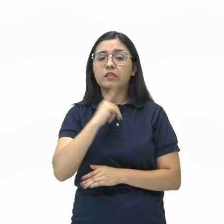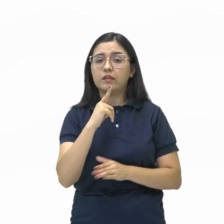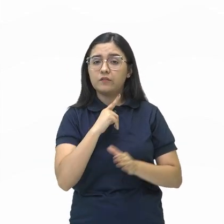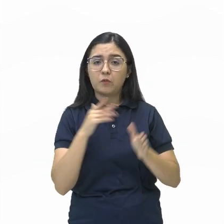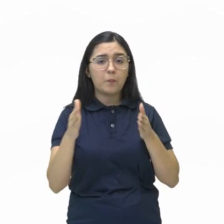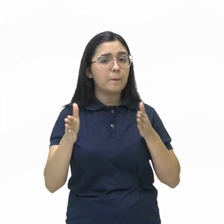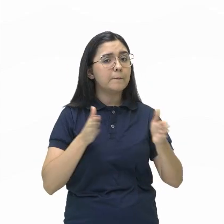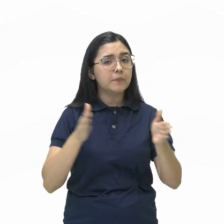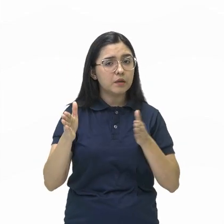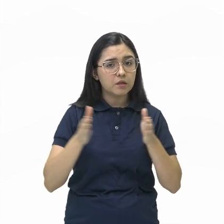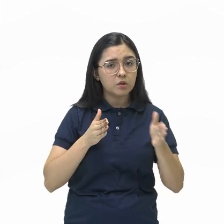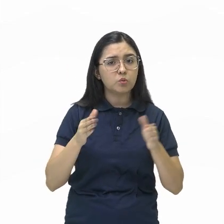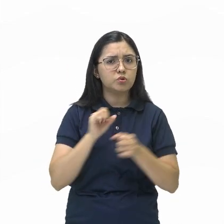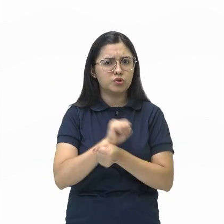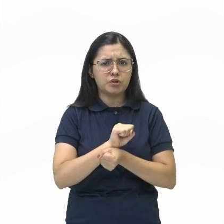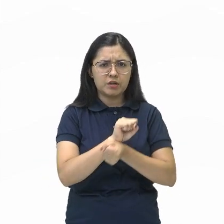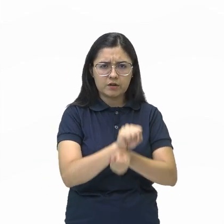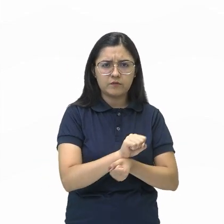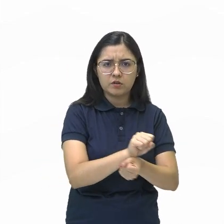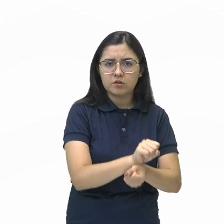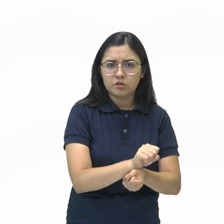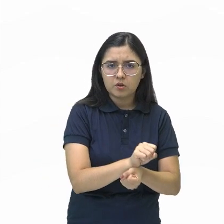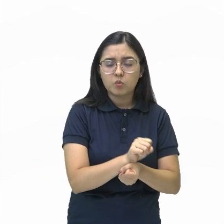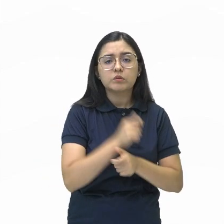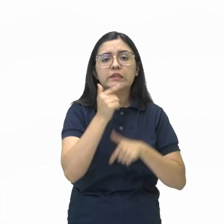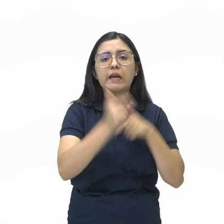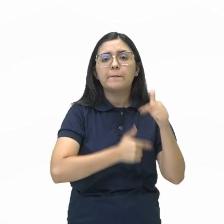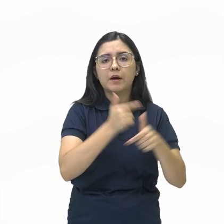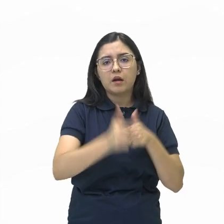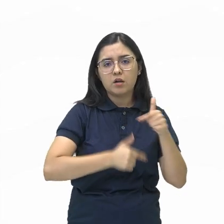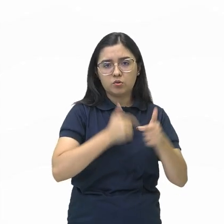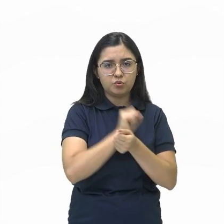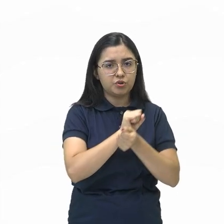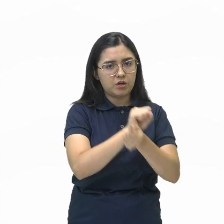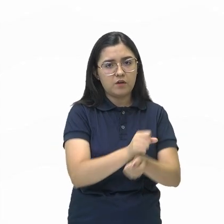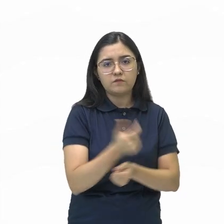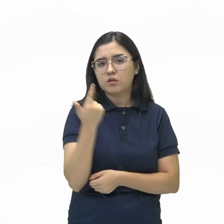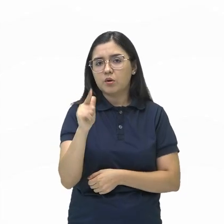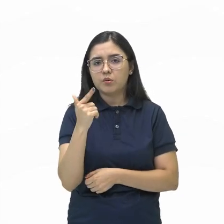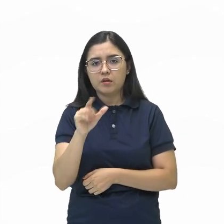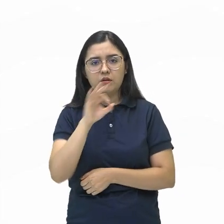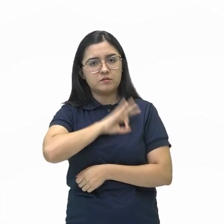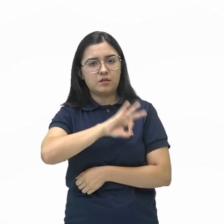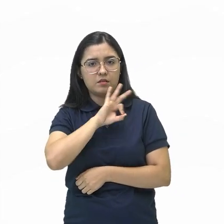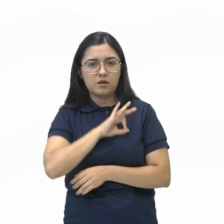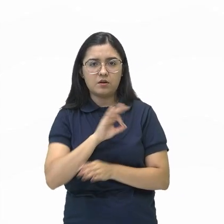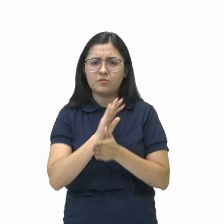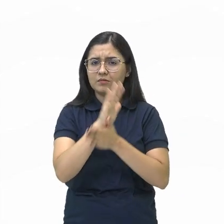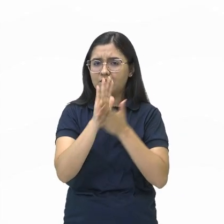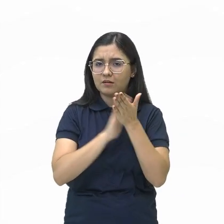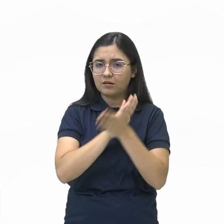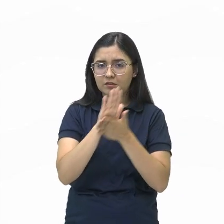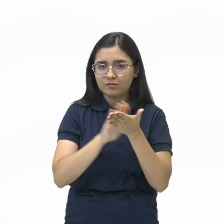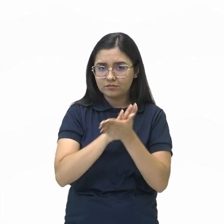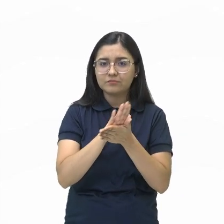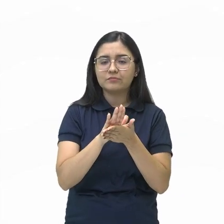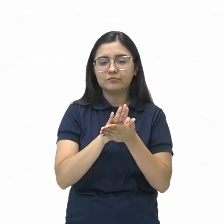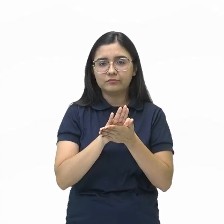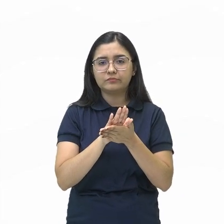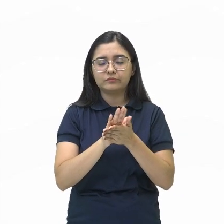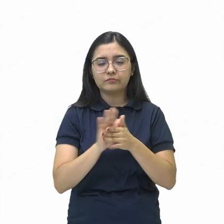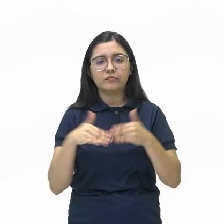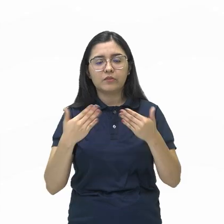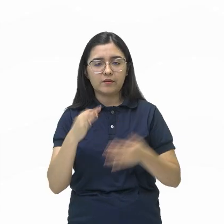período de escravidão. Não havia salário. Era um trabalho escravo. Não é isso? Então,